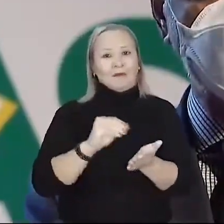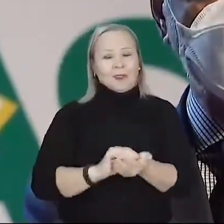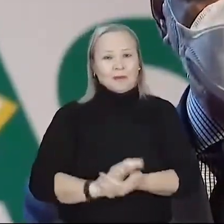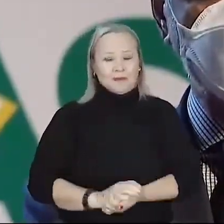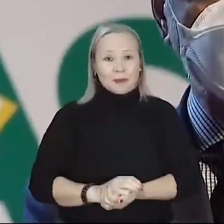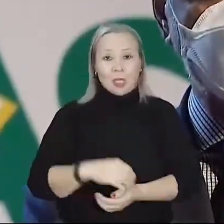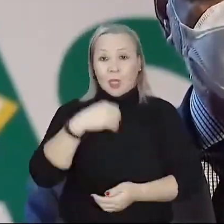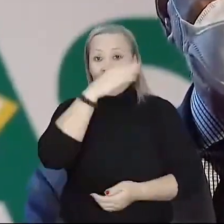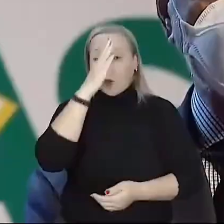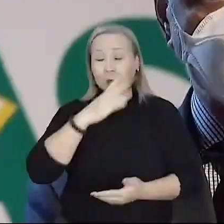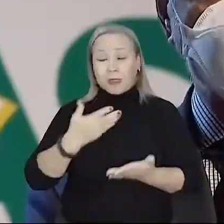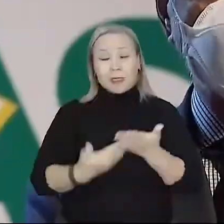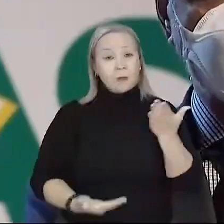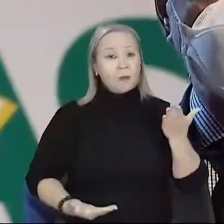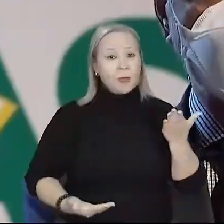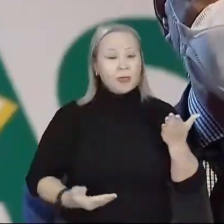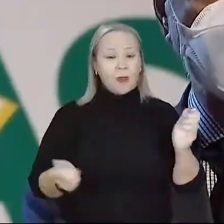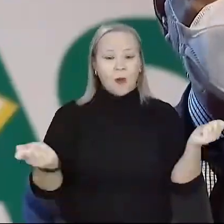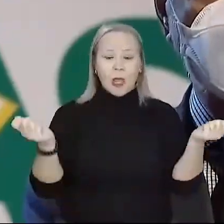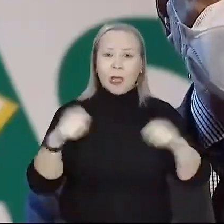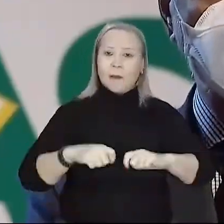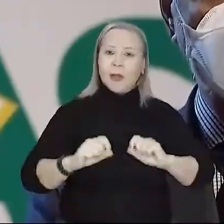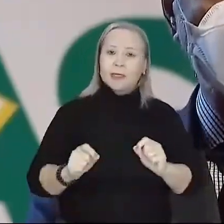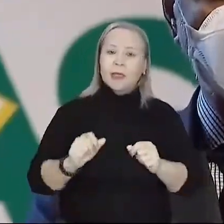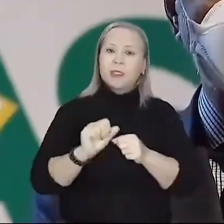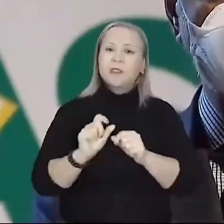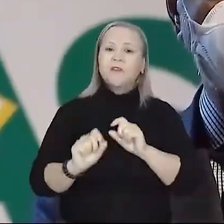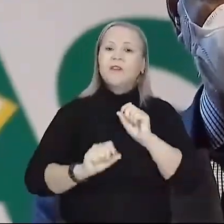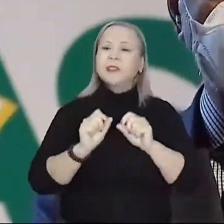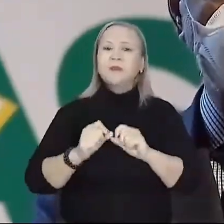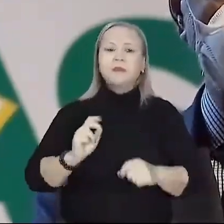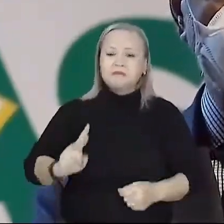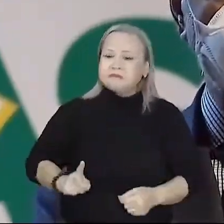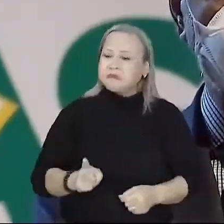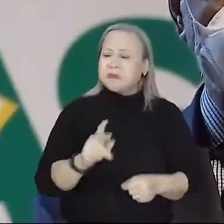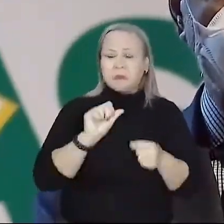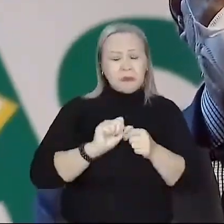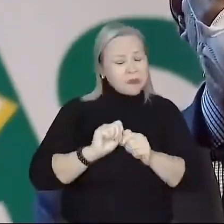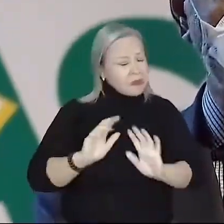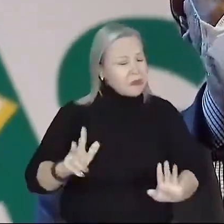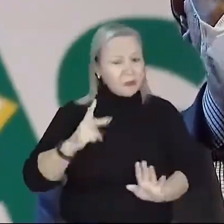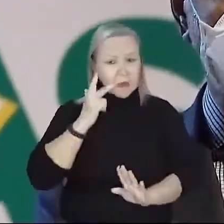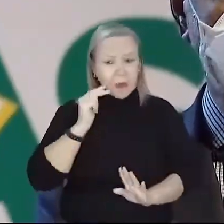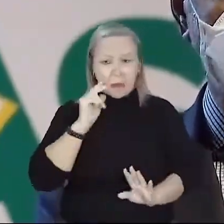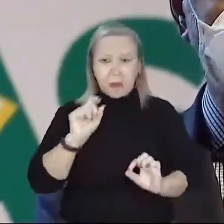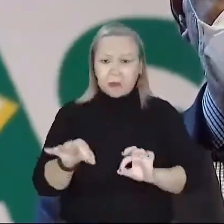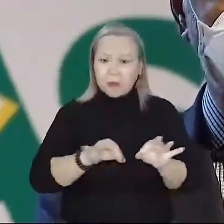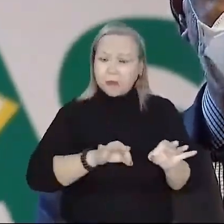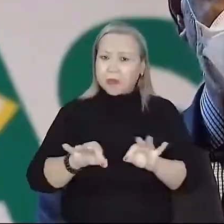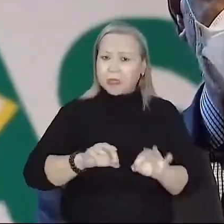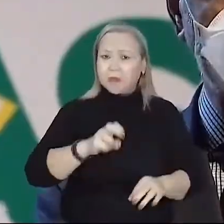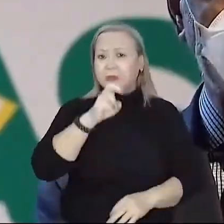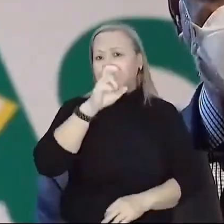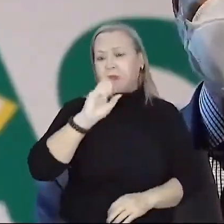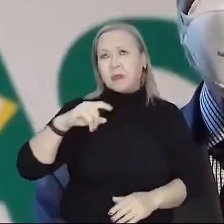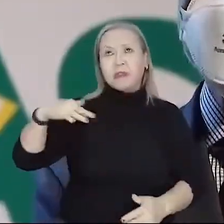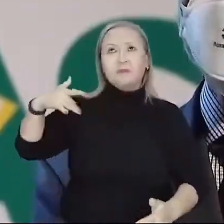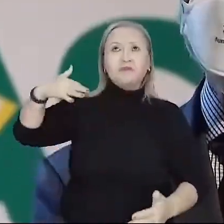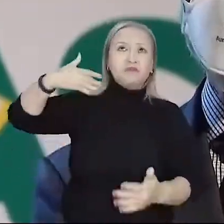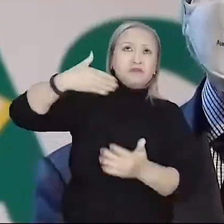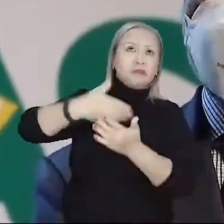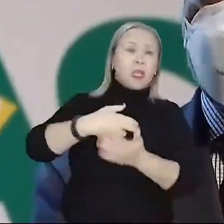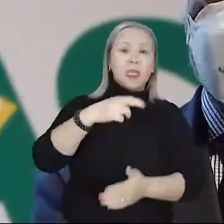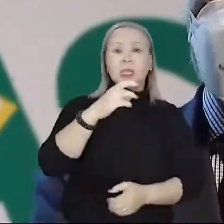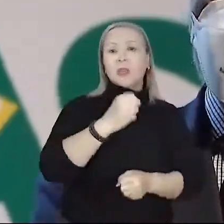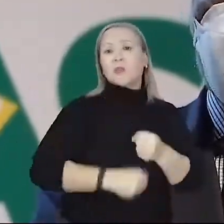O Brasil perdeu a capacidade de fazer aquilo que a gente sempre fez numa construção de 50 anos de história. O PNI